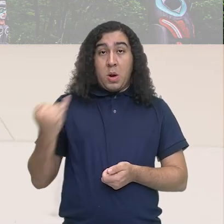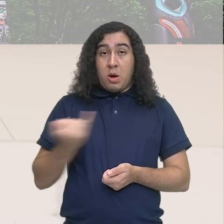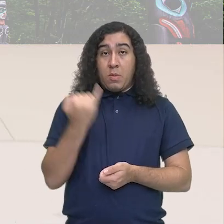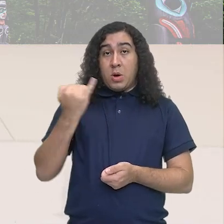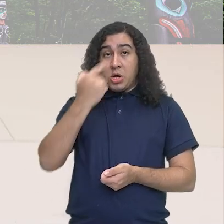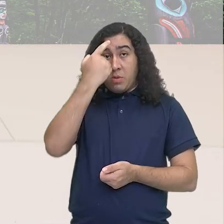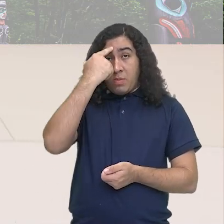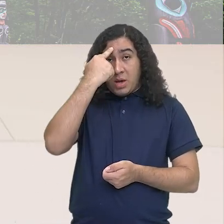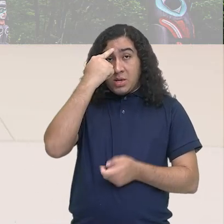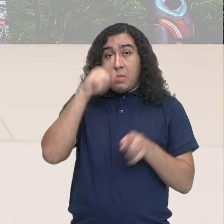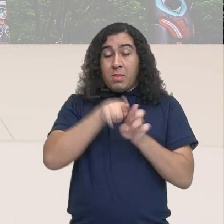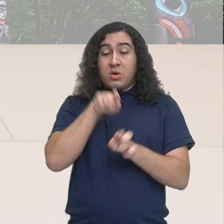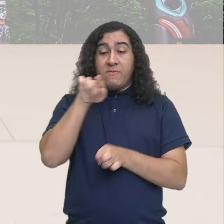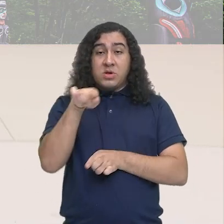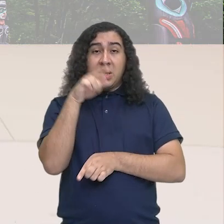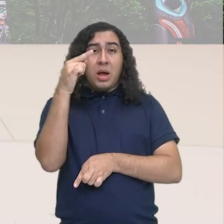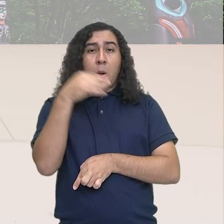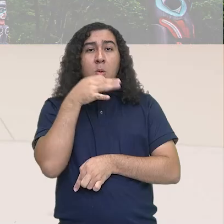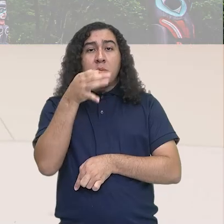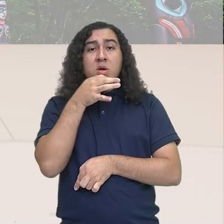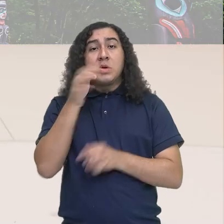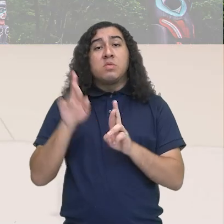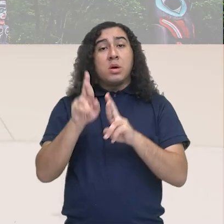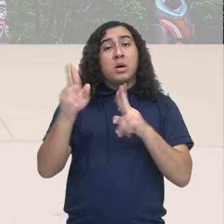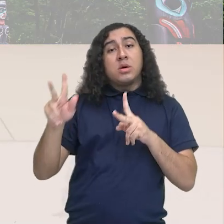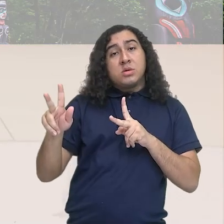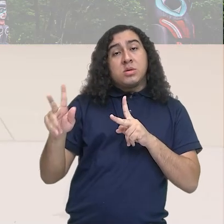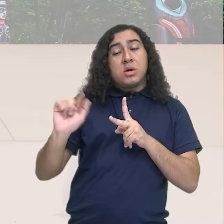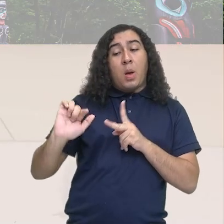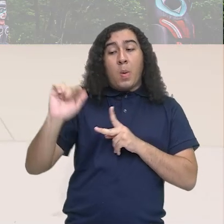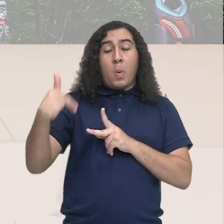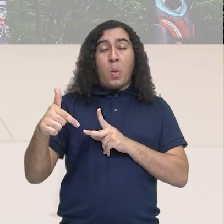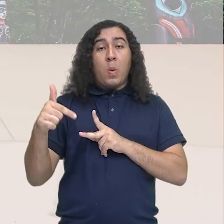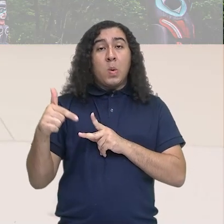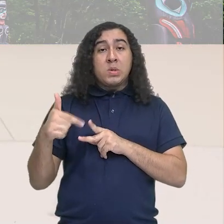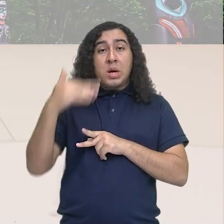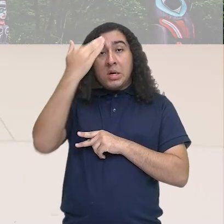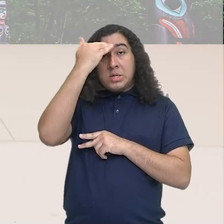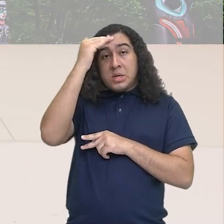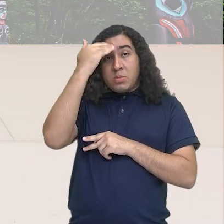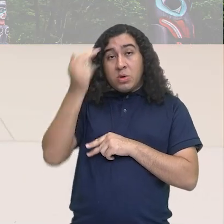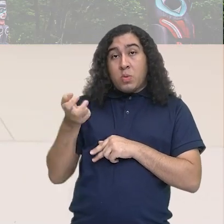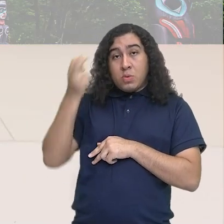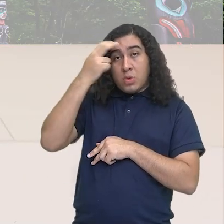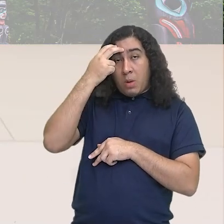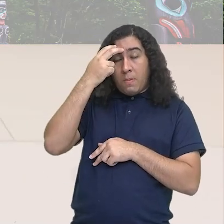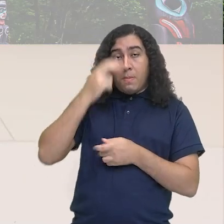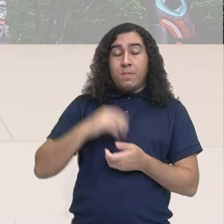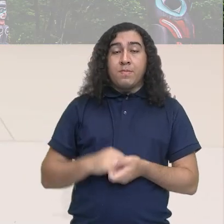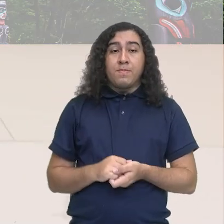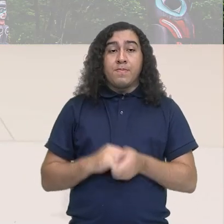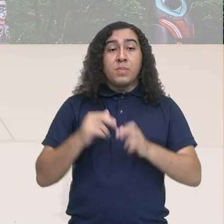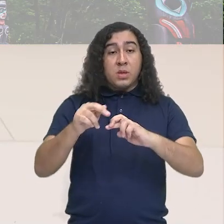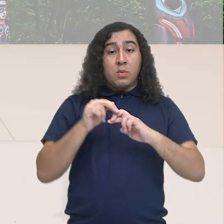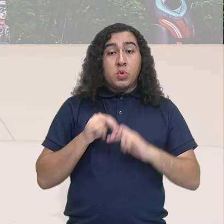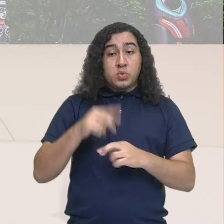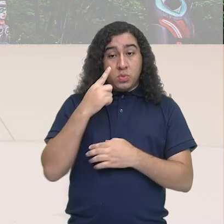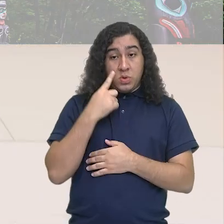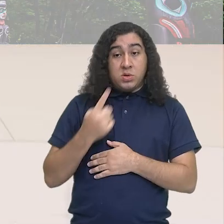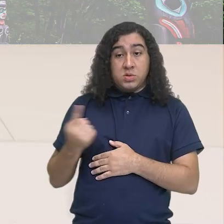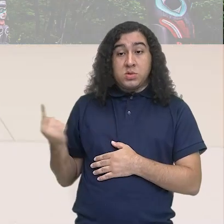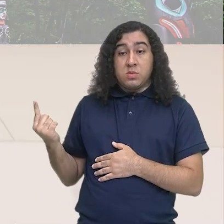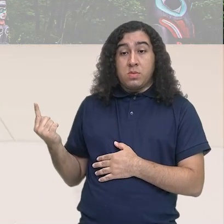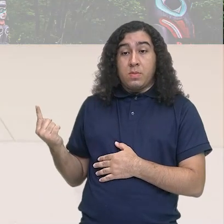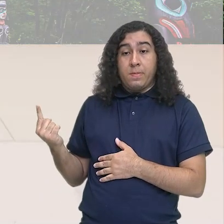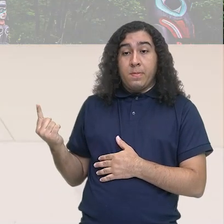é importante para você, que pertence a outra constituição cultural. Neste caso específico, do